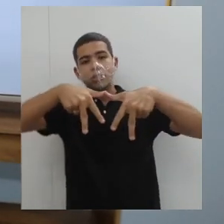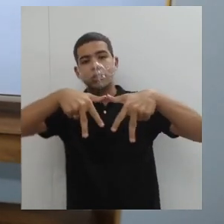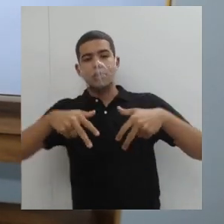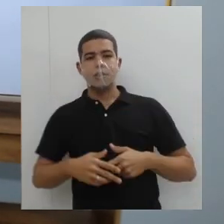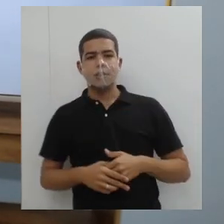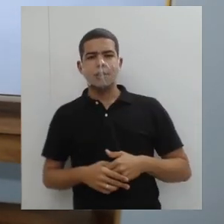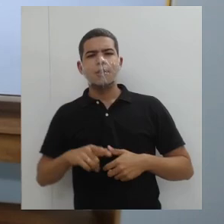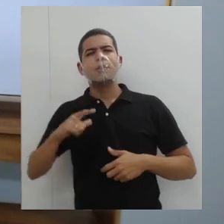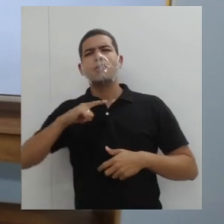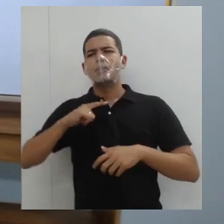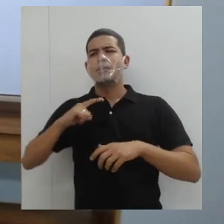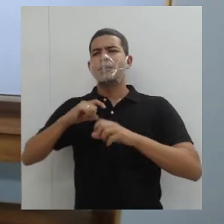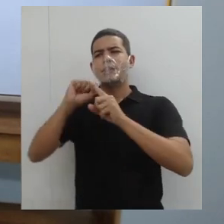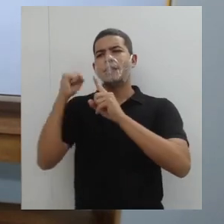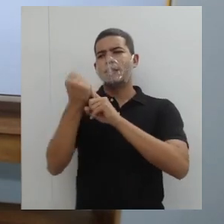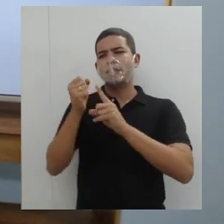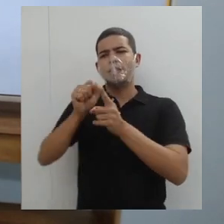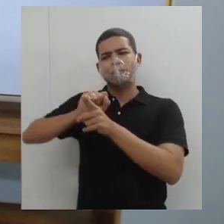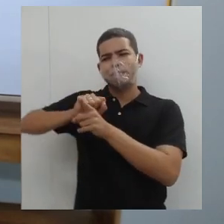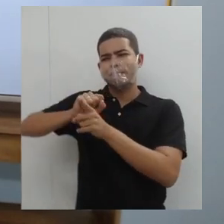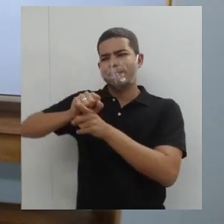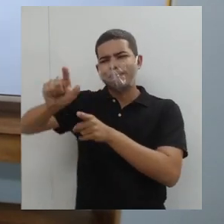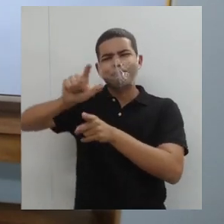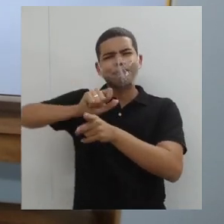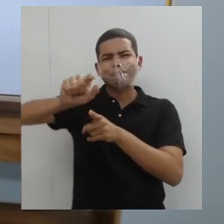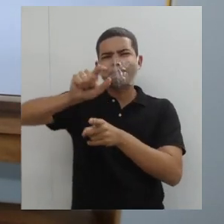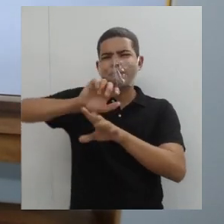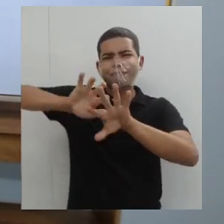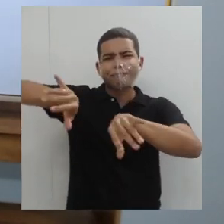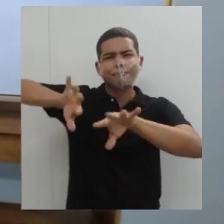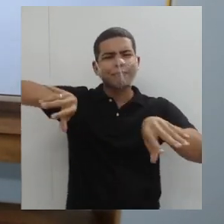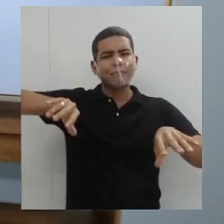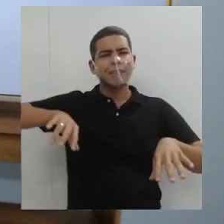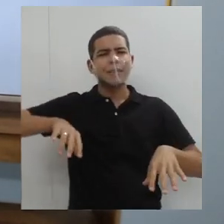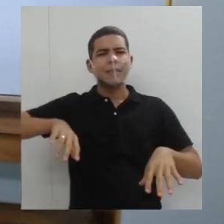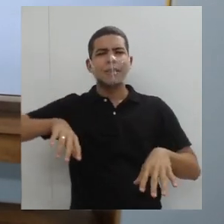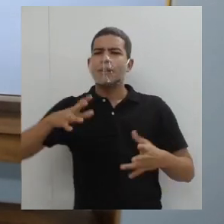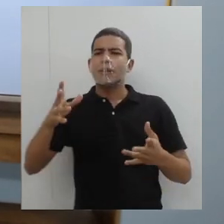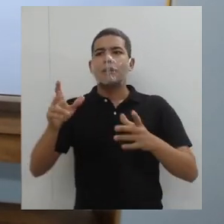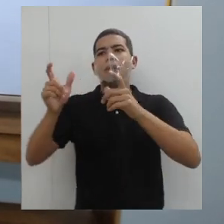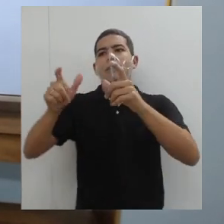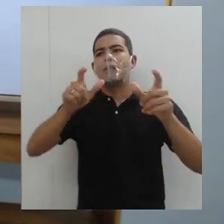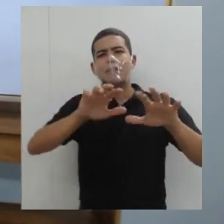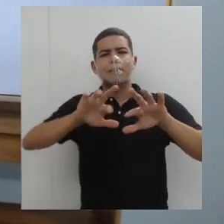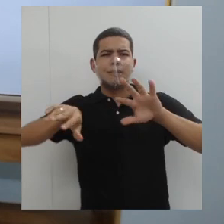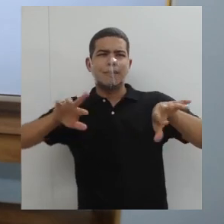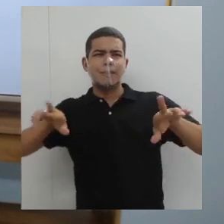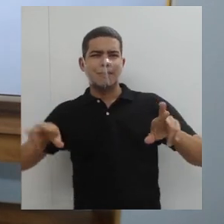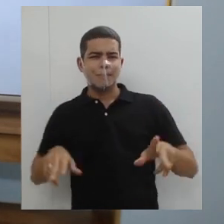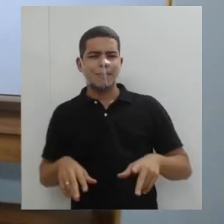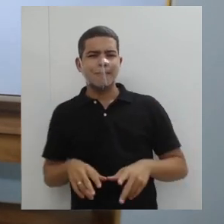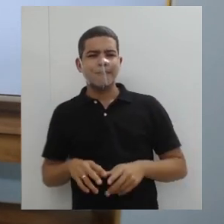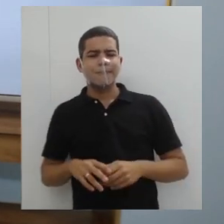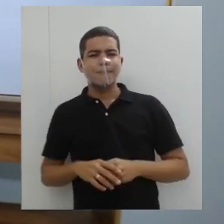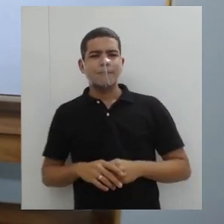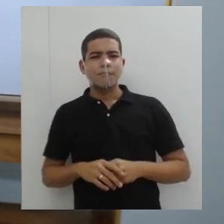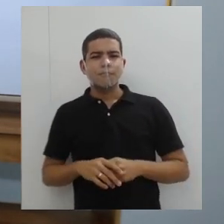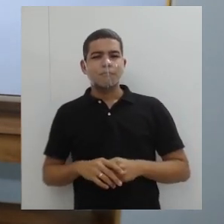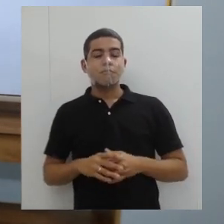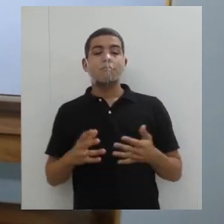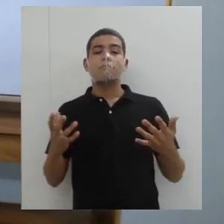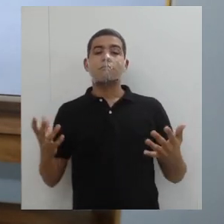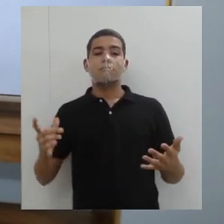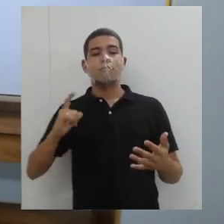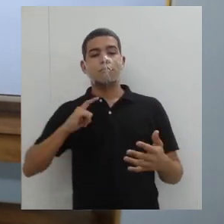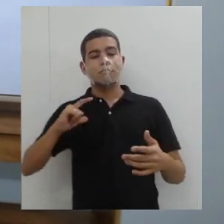exclusão social transformam lugares em não lugares para pessoas transexuais. Como a gente tem falado muito nas aulas sobre a